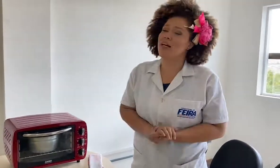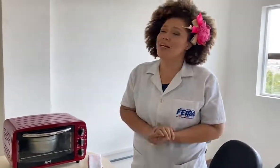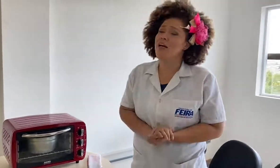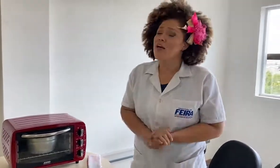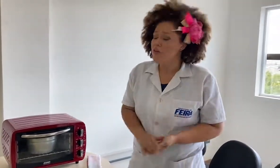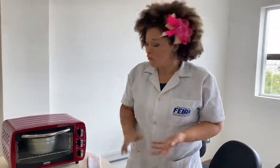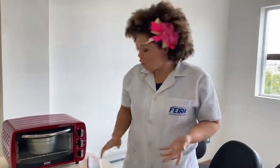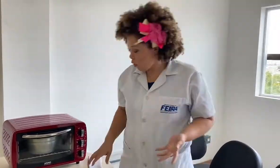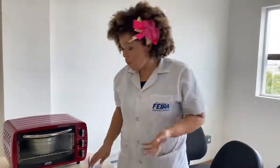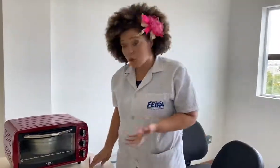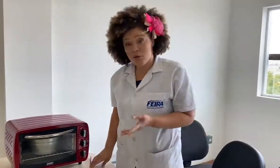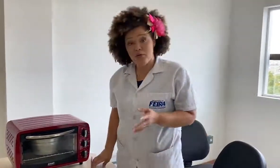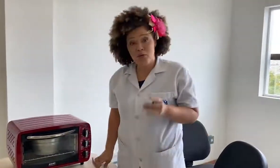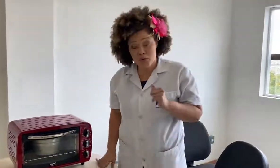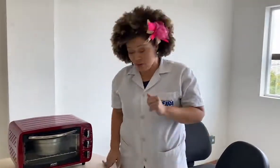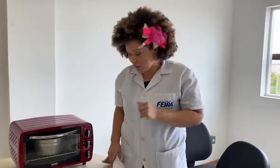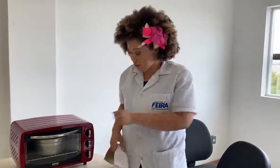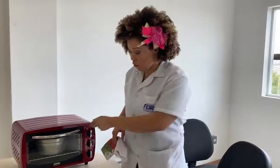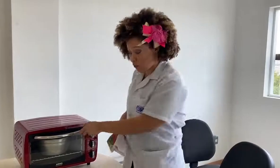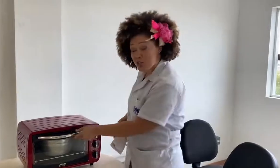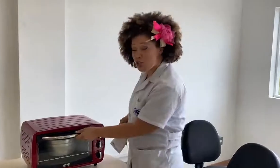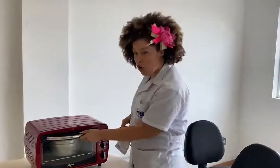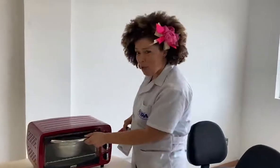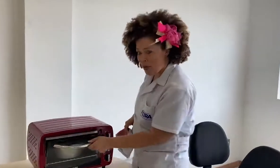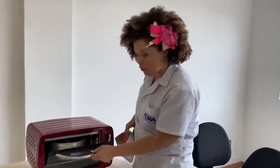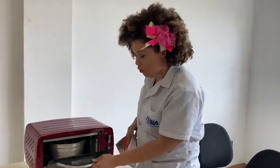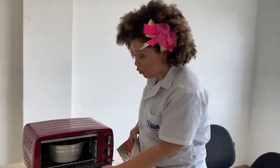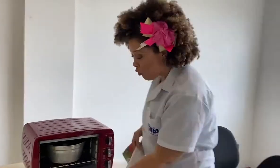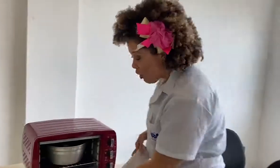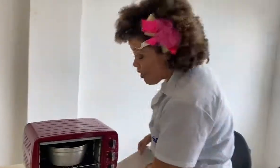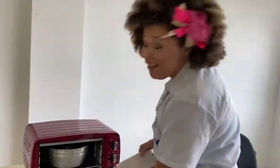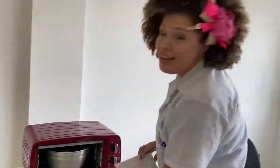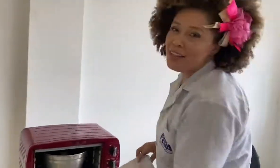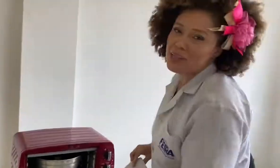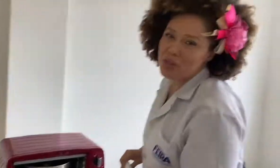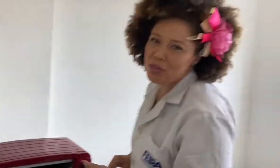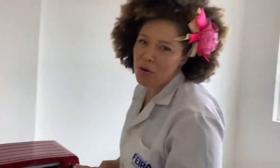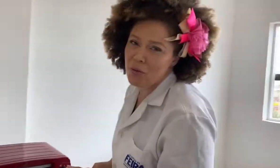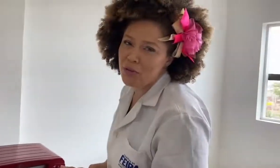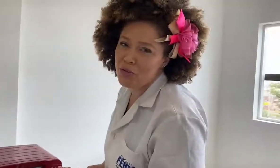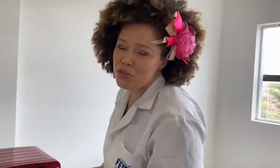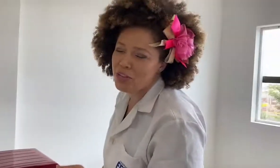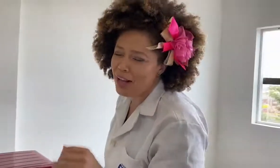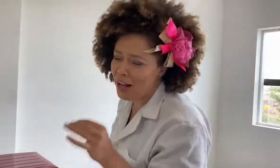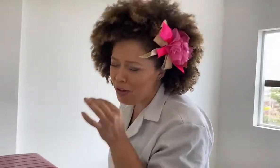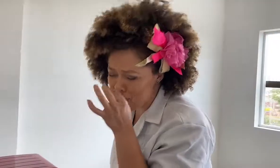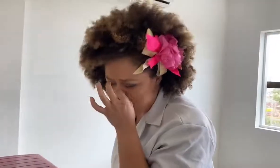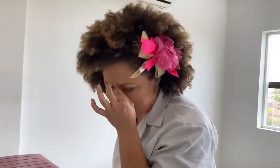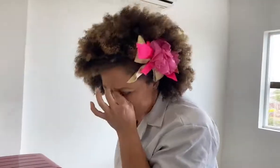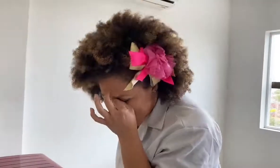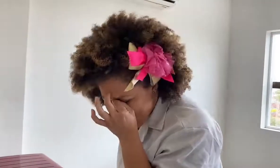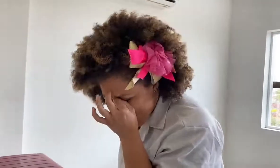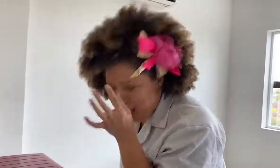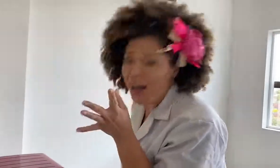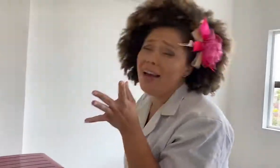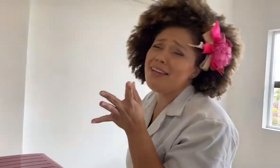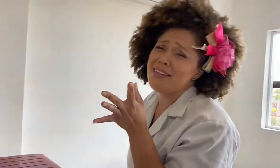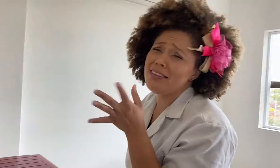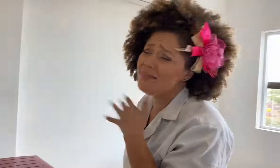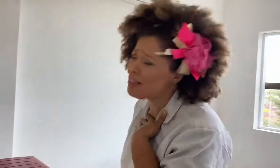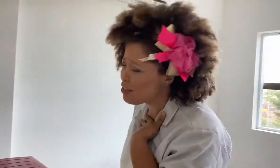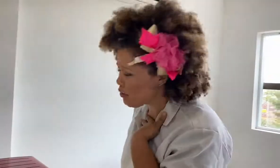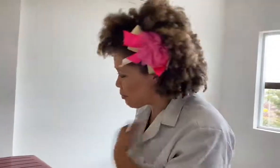Pro Maria ficou pronta. Vamos ver só como é que ficou. E Anderson, nesse momento, a gente tá lá, ó, só...